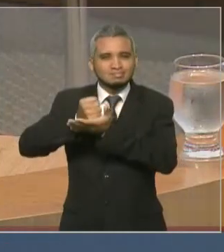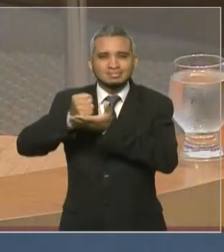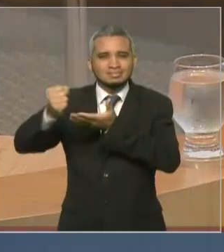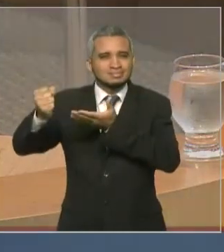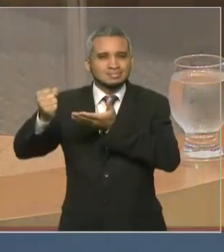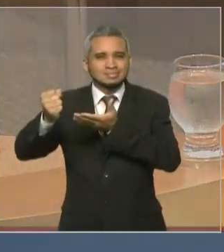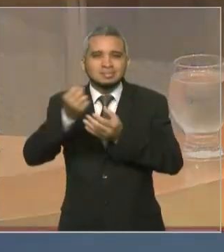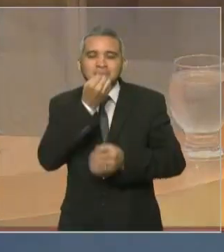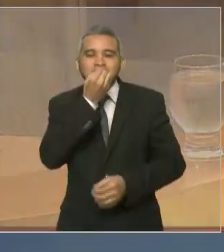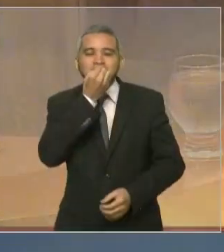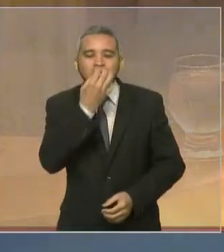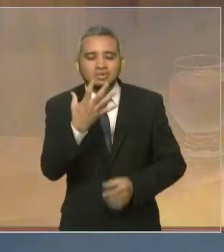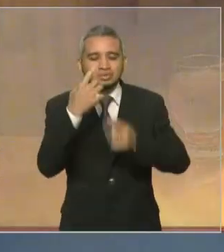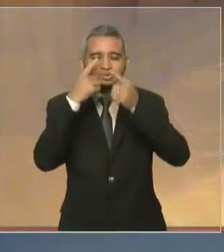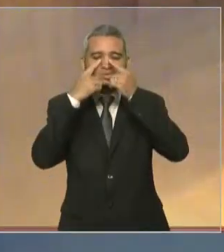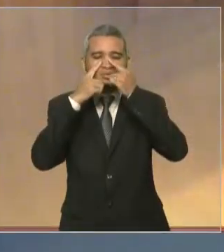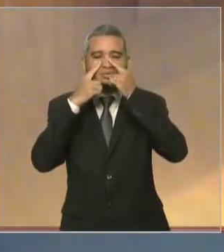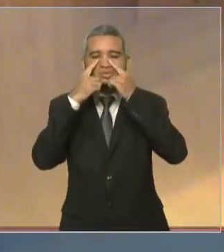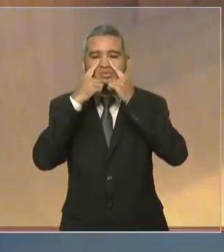da palavra.